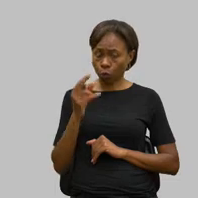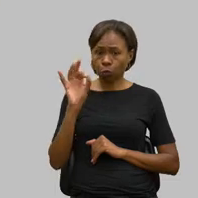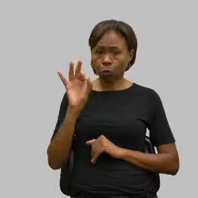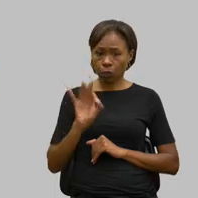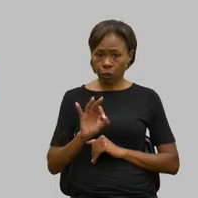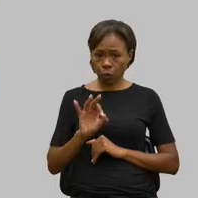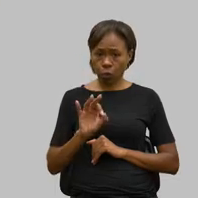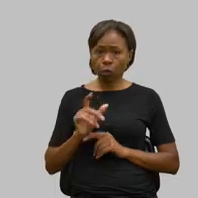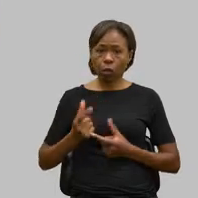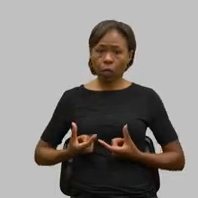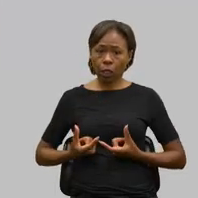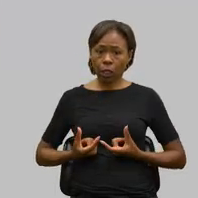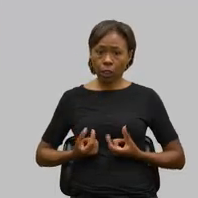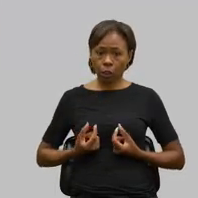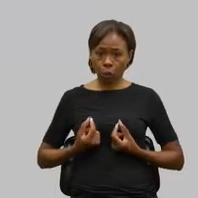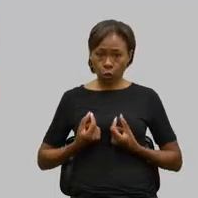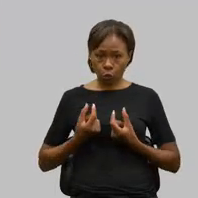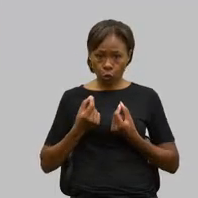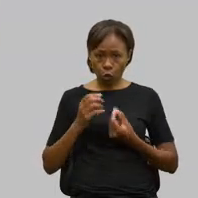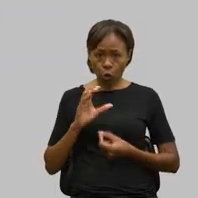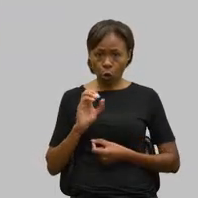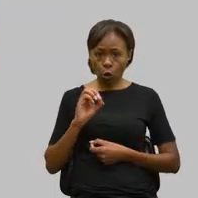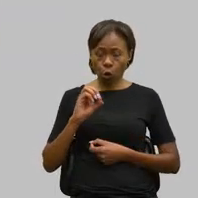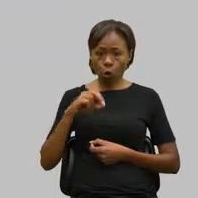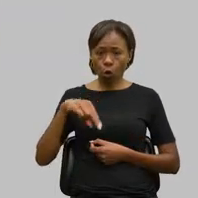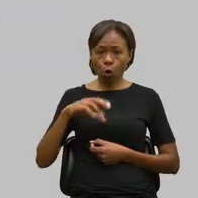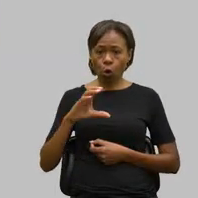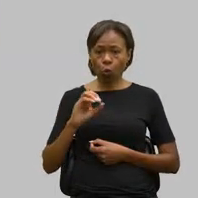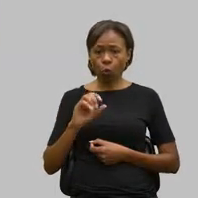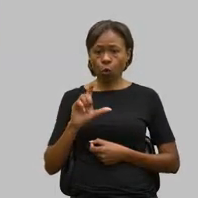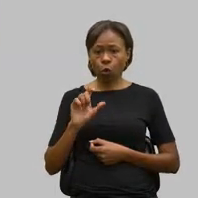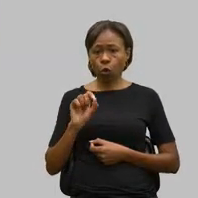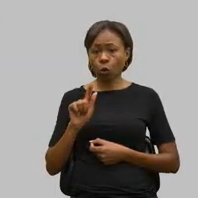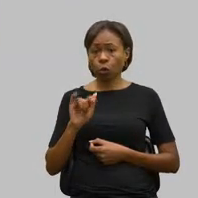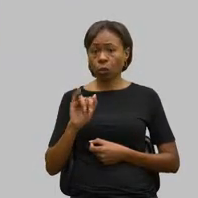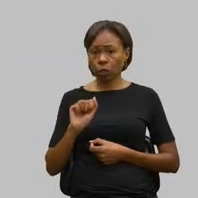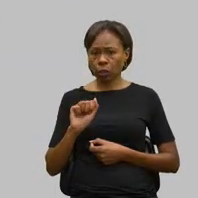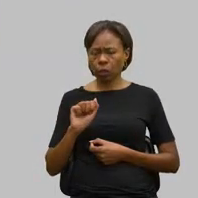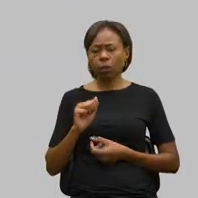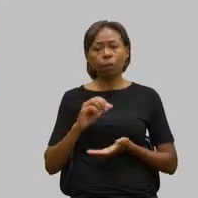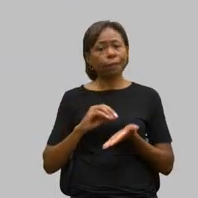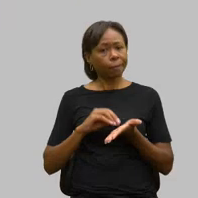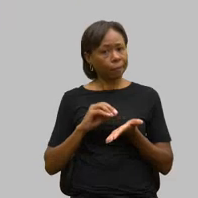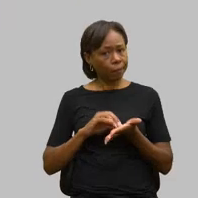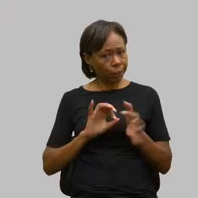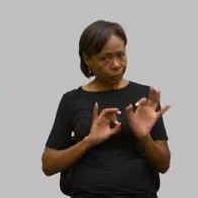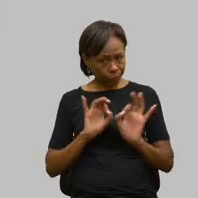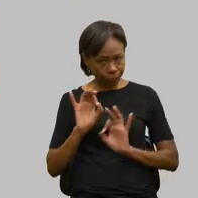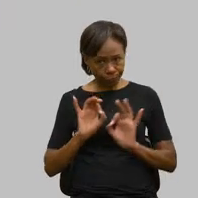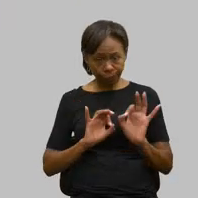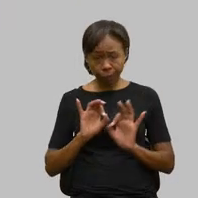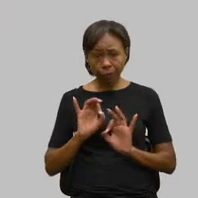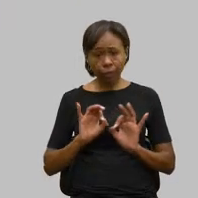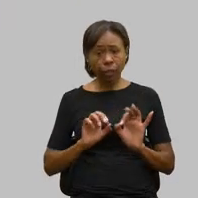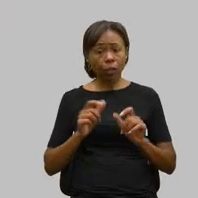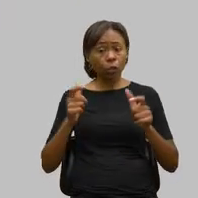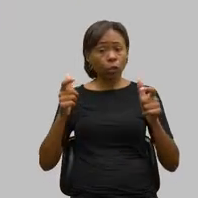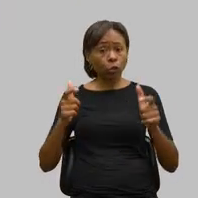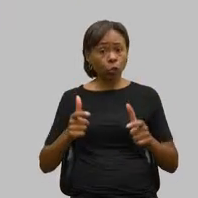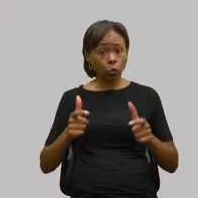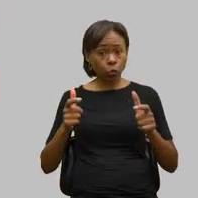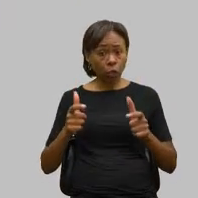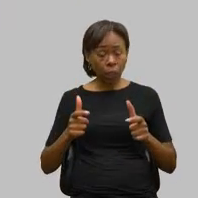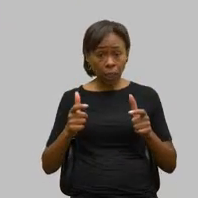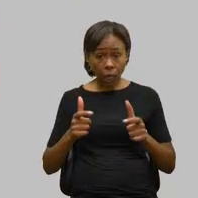eu acredito que isso seja por falta de uma organização, porque se tem uma região que é bem